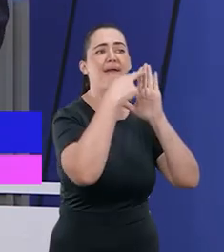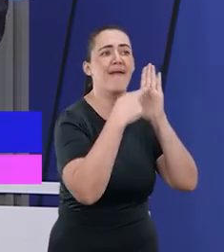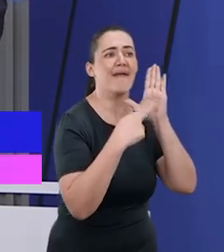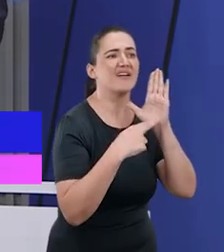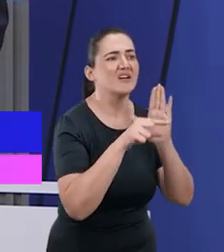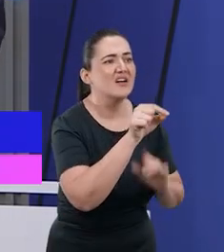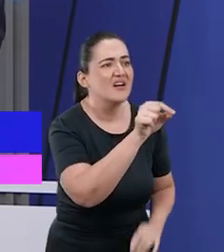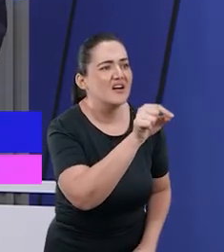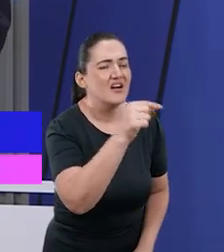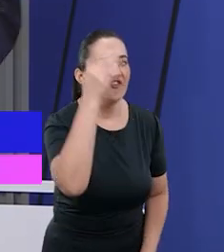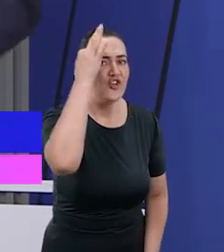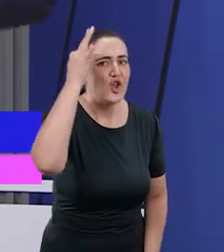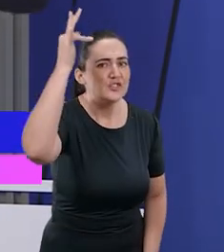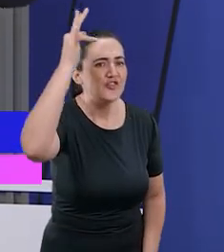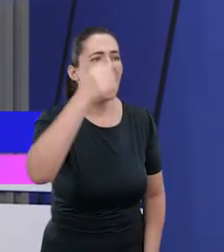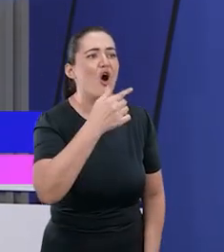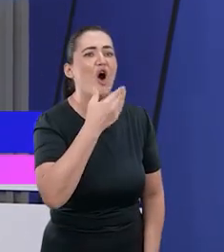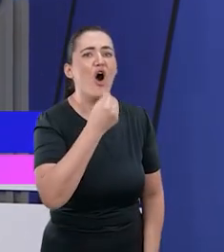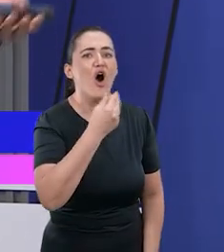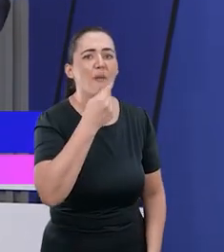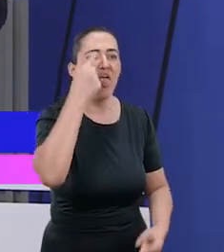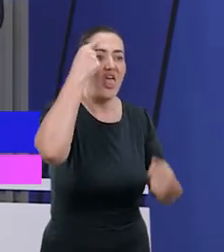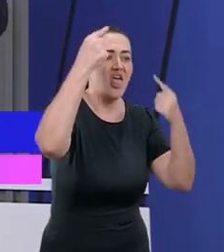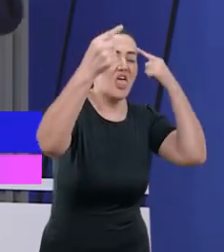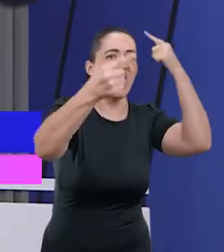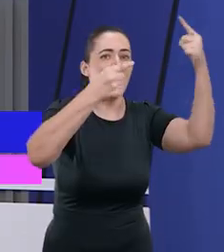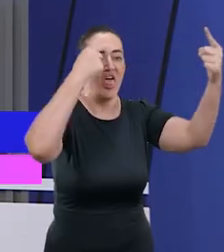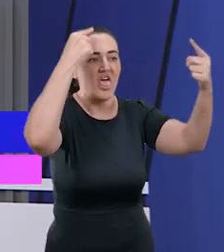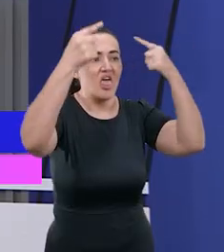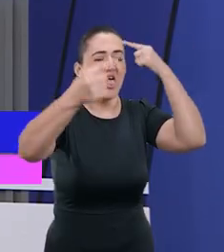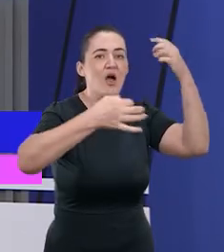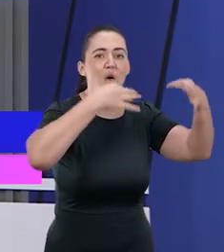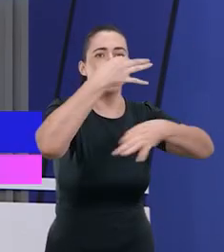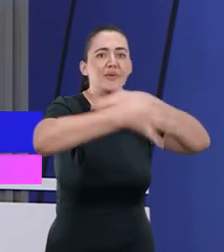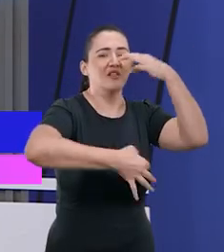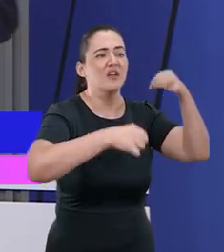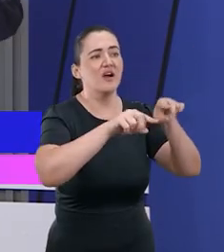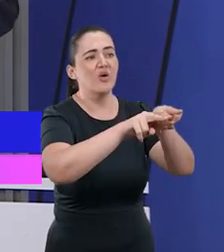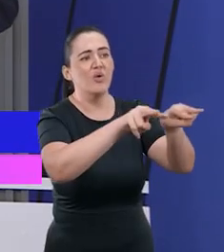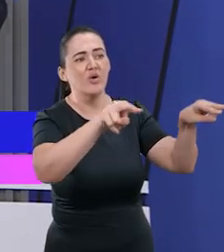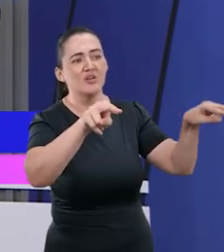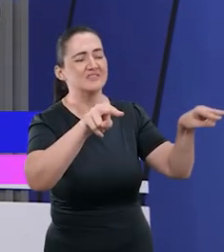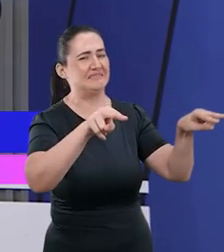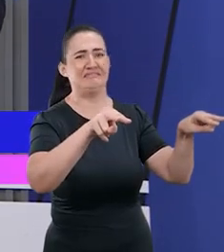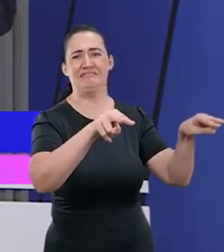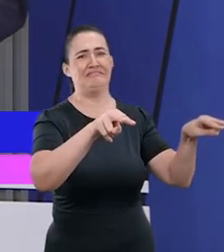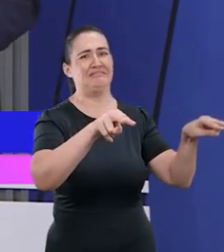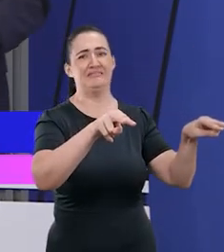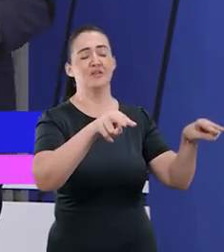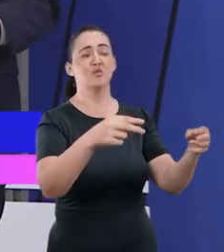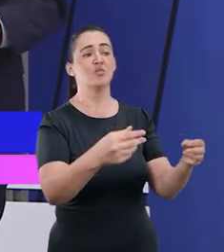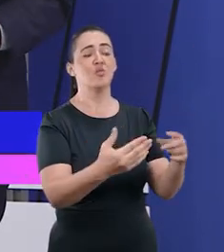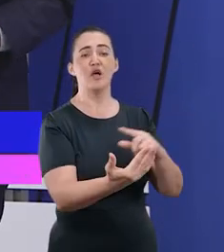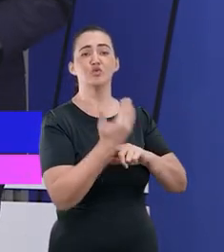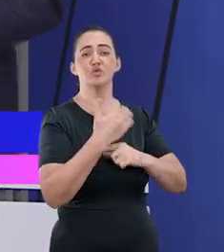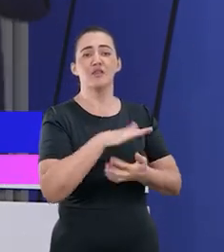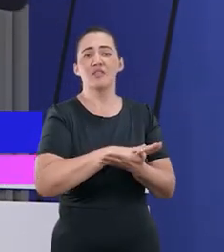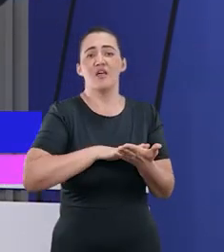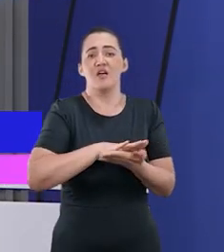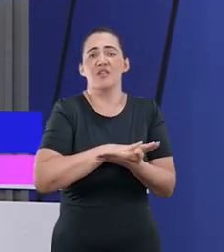pensamentos, essas filosofias, esses ensinamentos, essas tradições humanas que não servem para